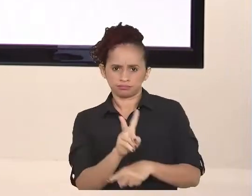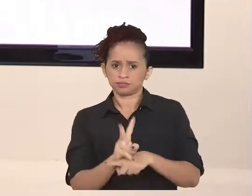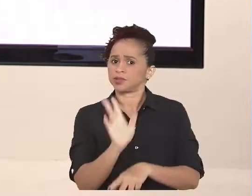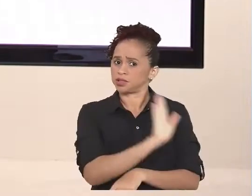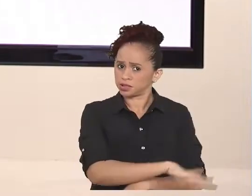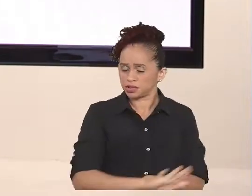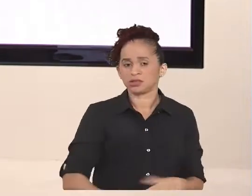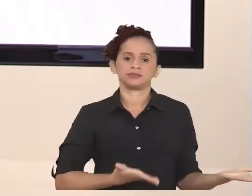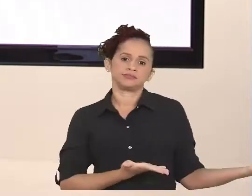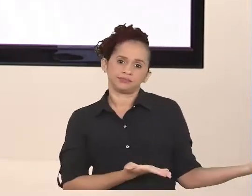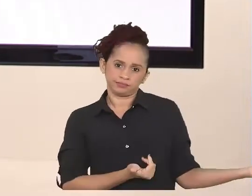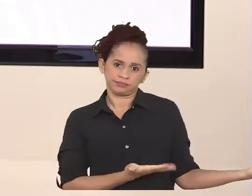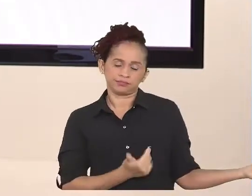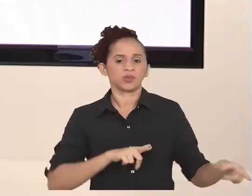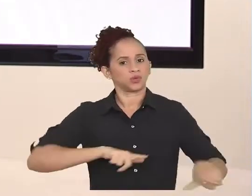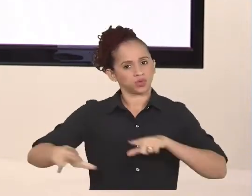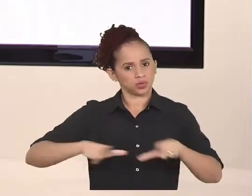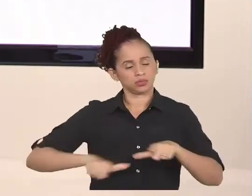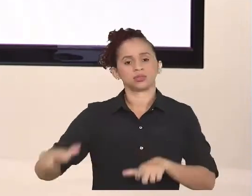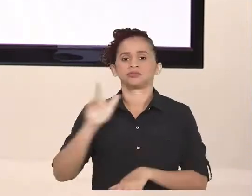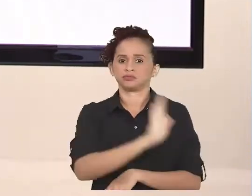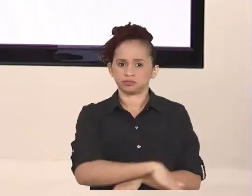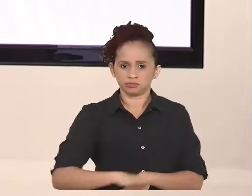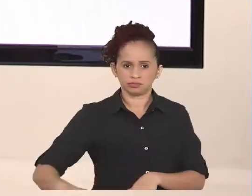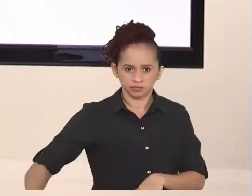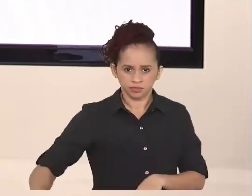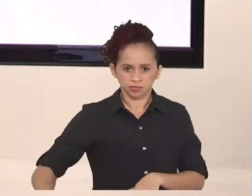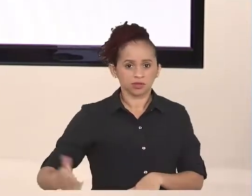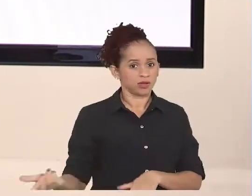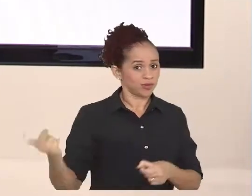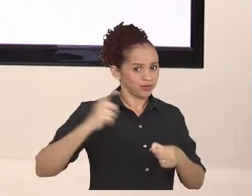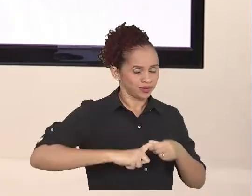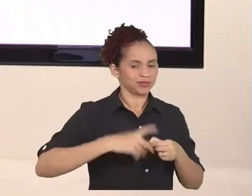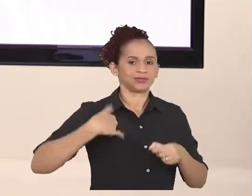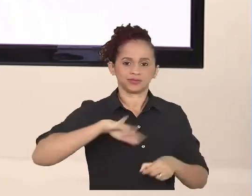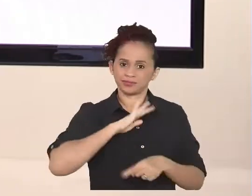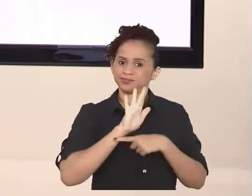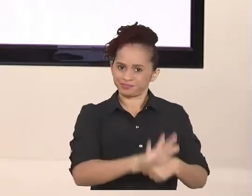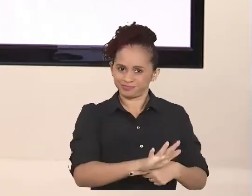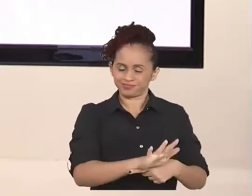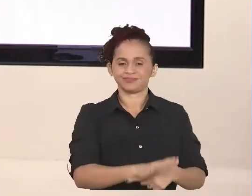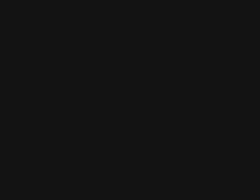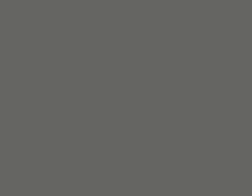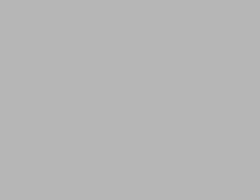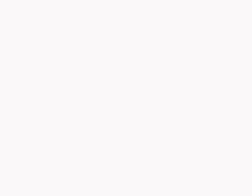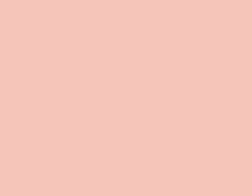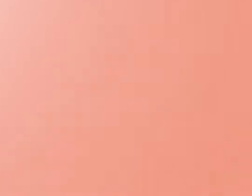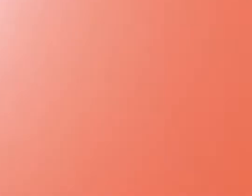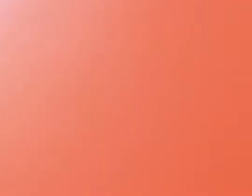crianças e adolescentes do trabalho infantil. Seja nosso parceiro nesta causa.